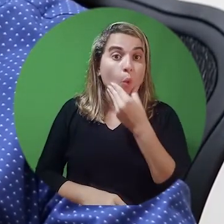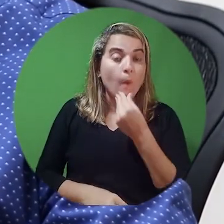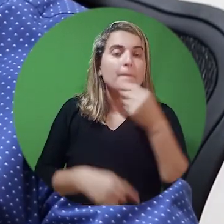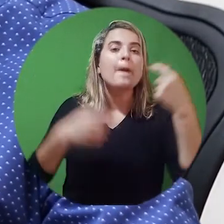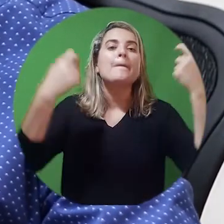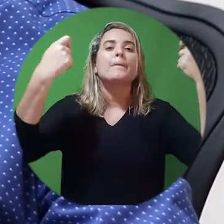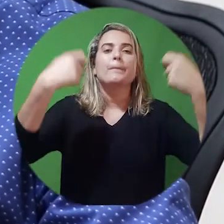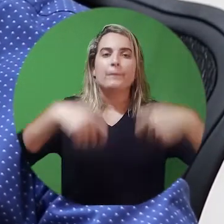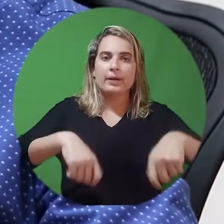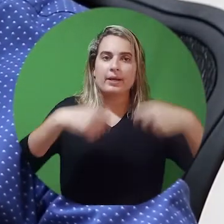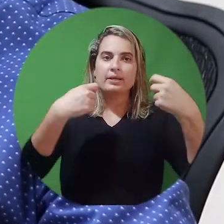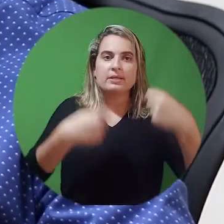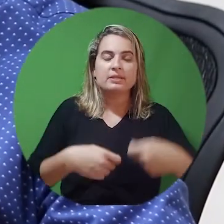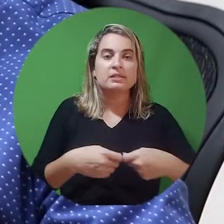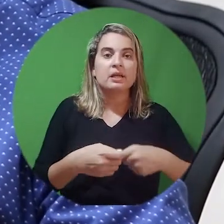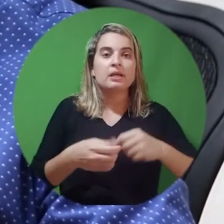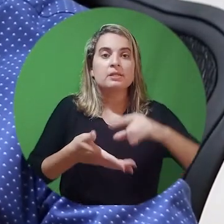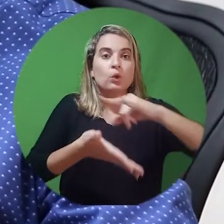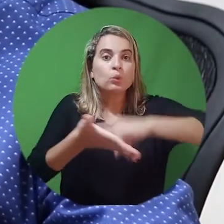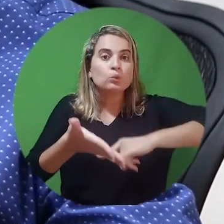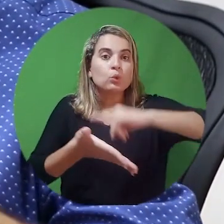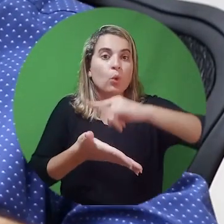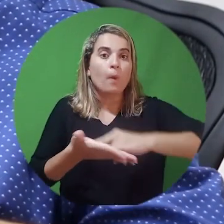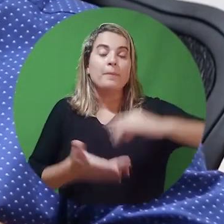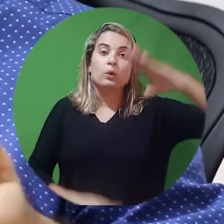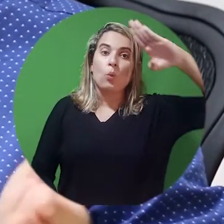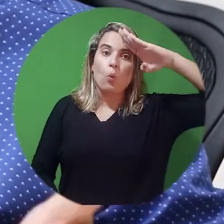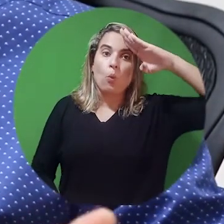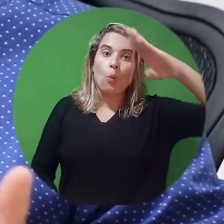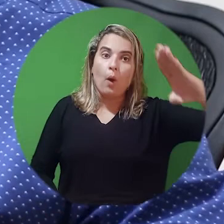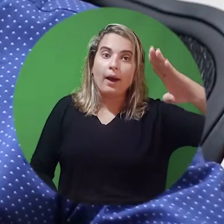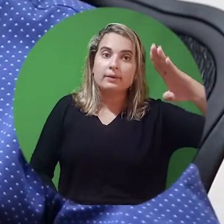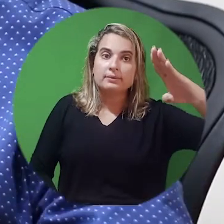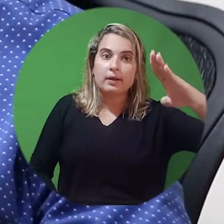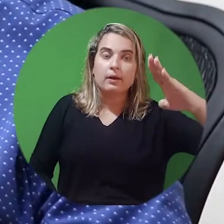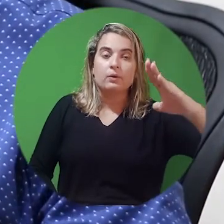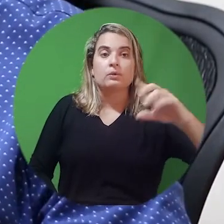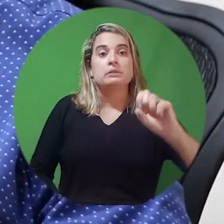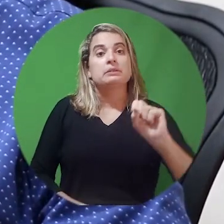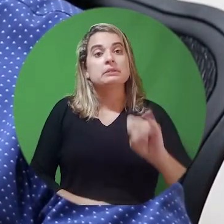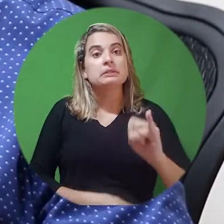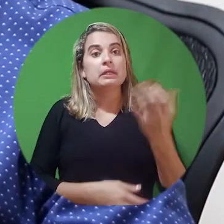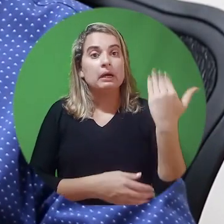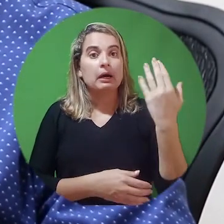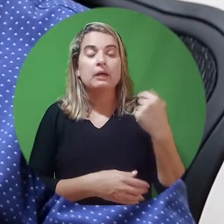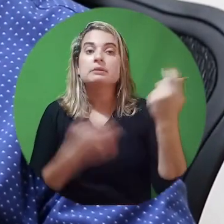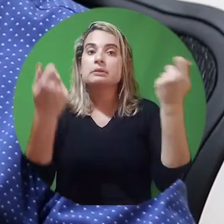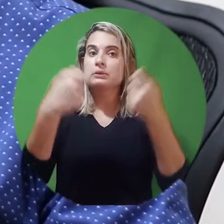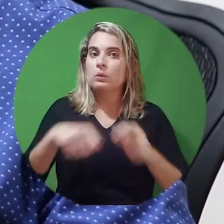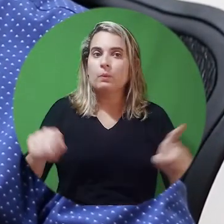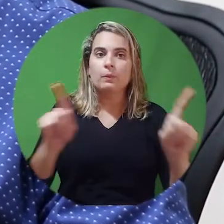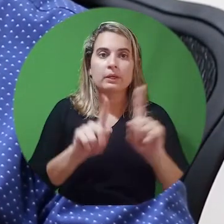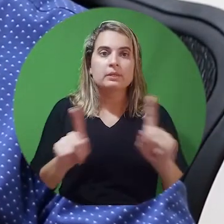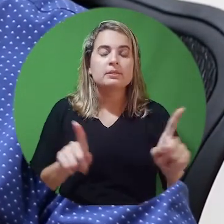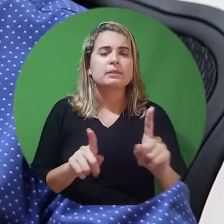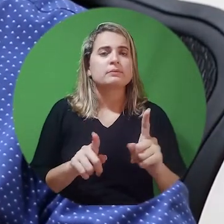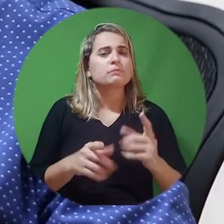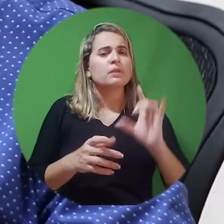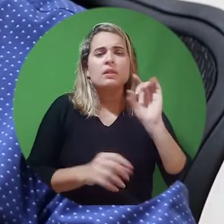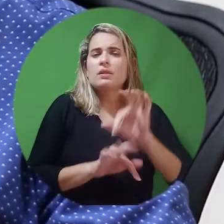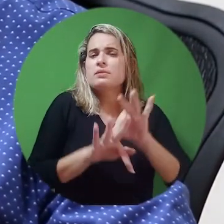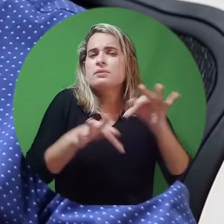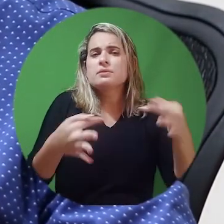militar ele também tem que colocar o comprovante serviço militar A não ser que ele já tenha tirado o título anteriormente feito isso ela